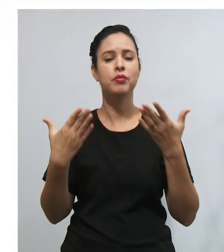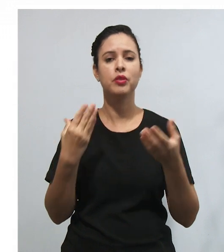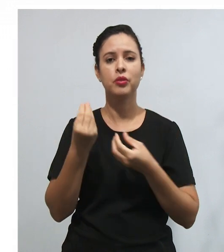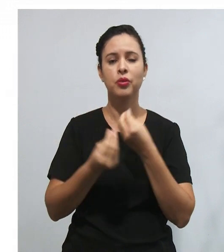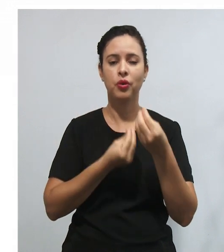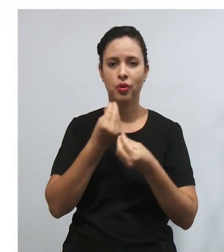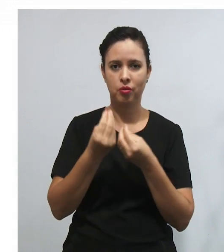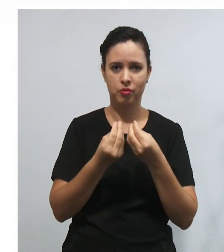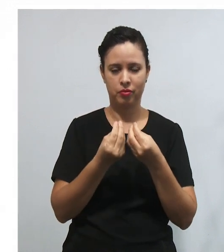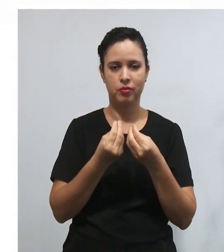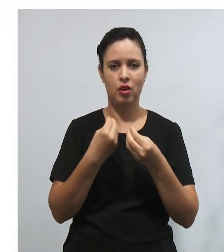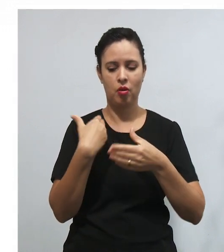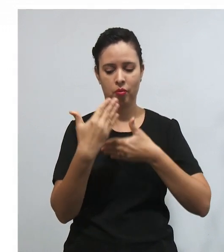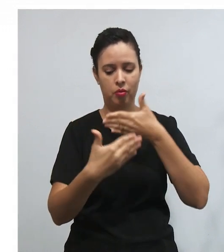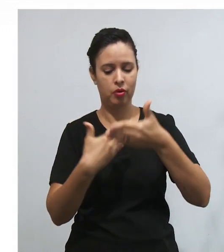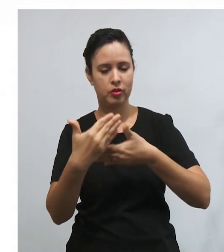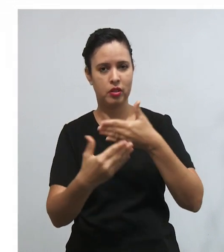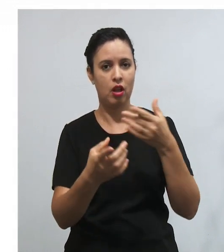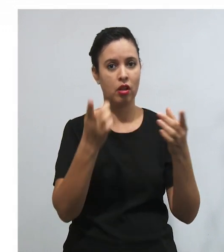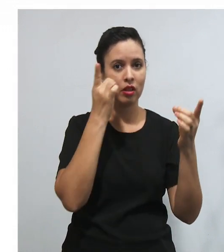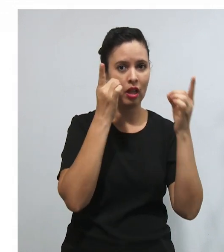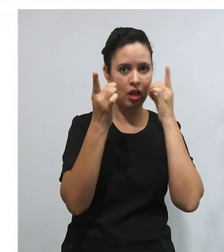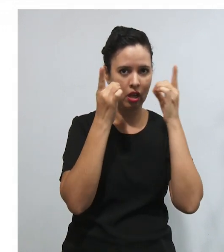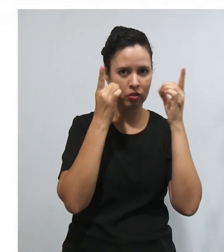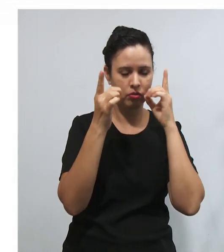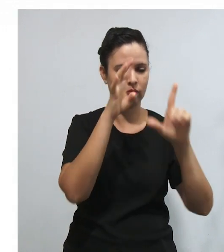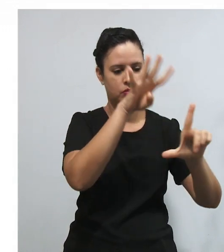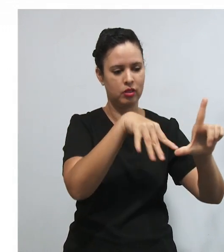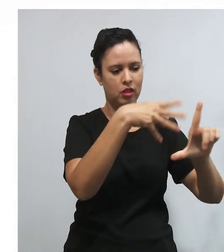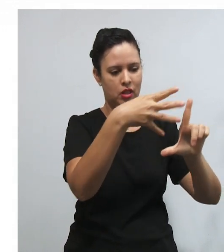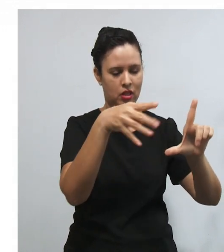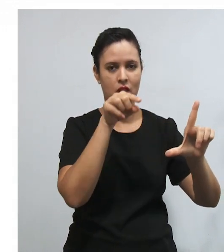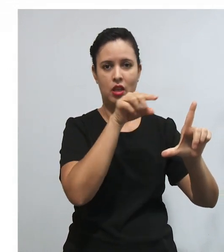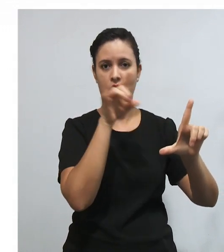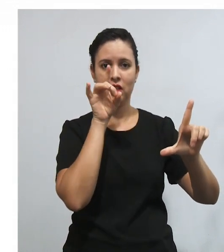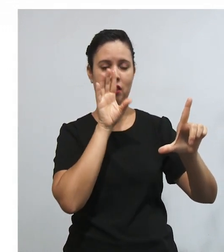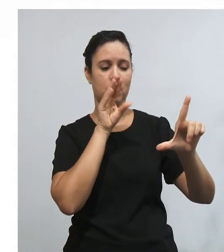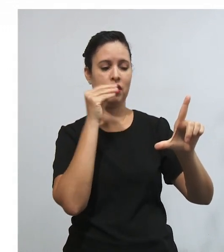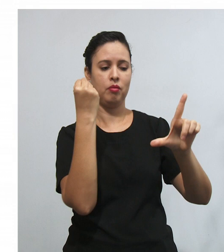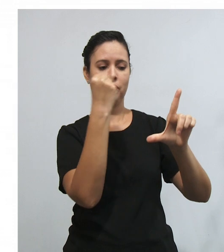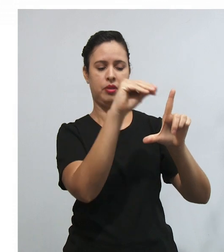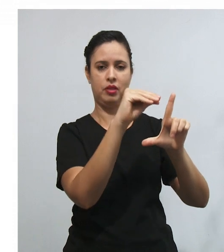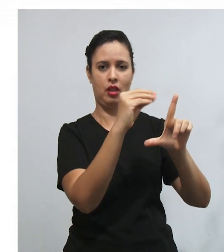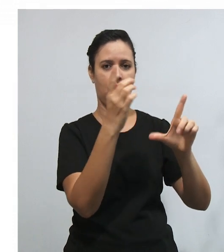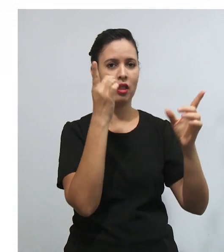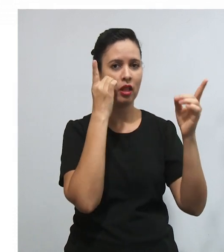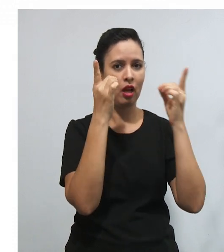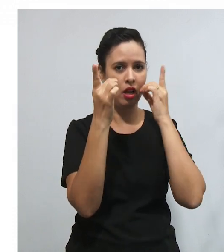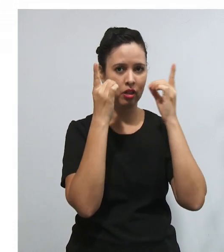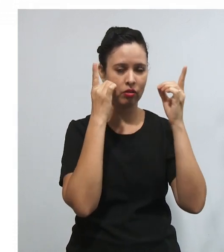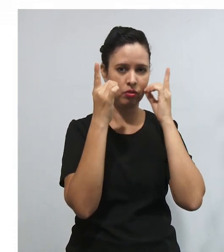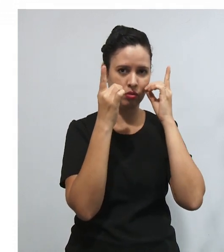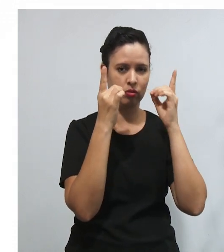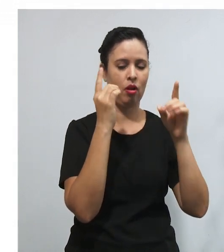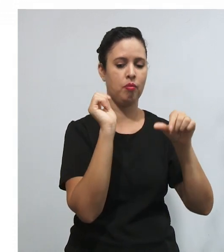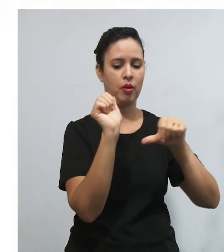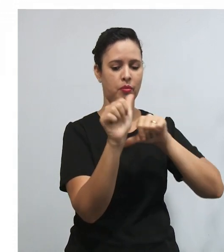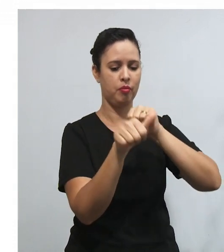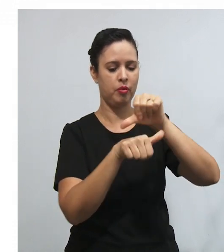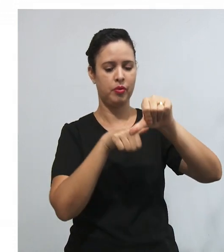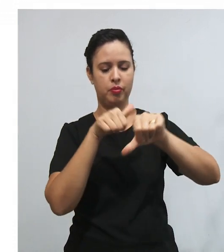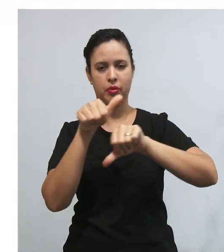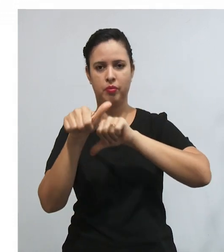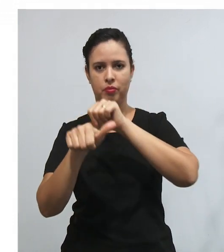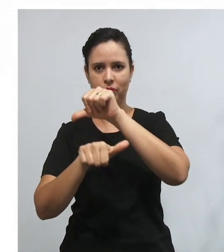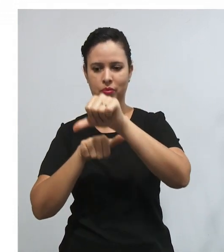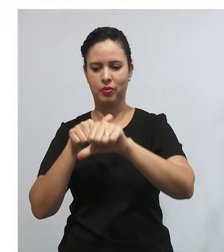que como o processamento daqueles dados da planilha geraram algumas informações úteis para que o coordenador do curso possa pensar